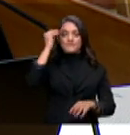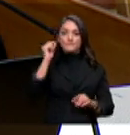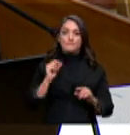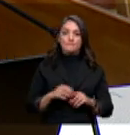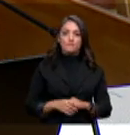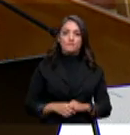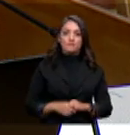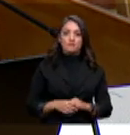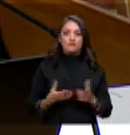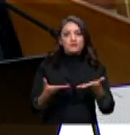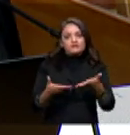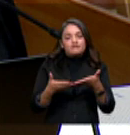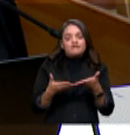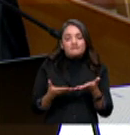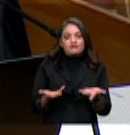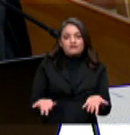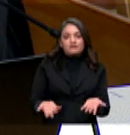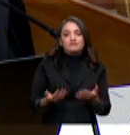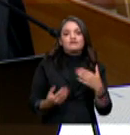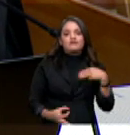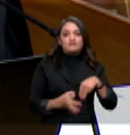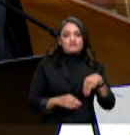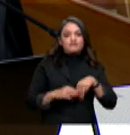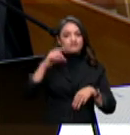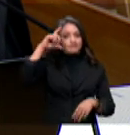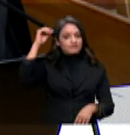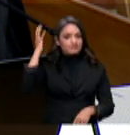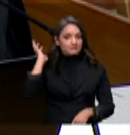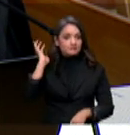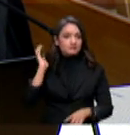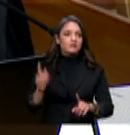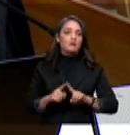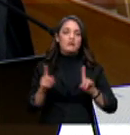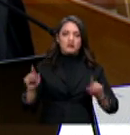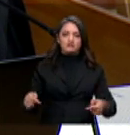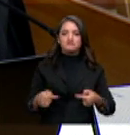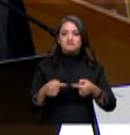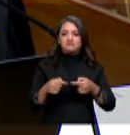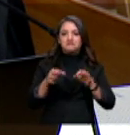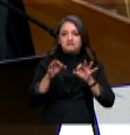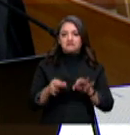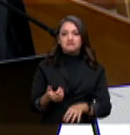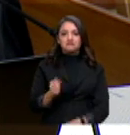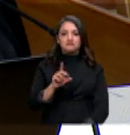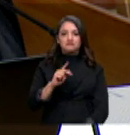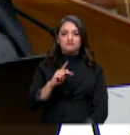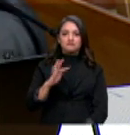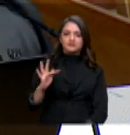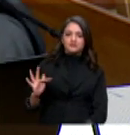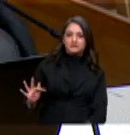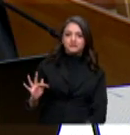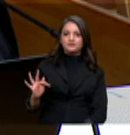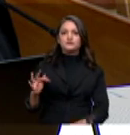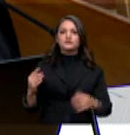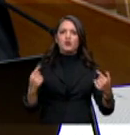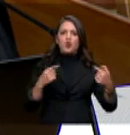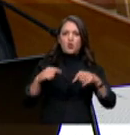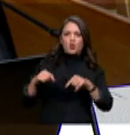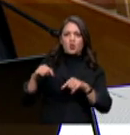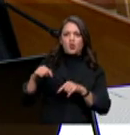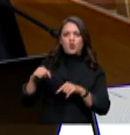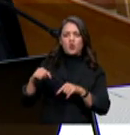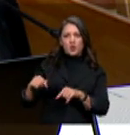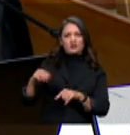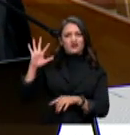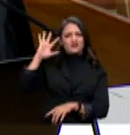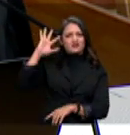vênias, a eminente ministra Rosa Weber, entendo cabível a DPF para impugnar esse conjunto de decisões